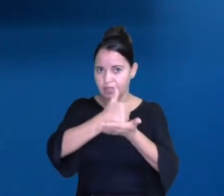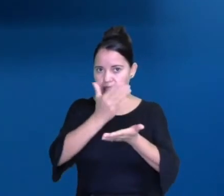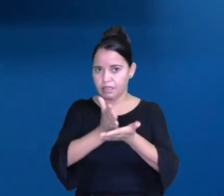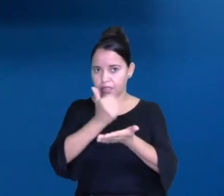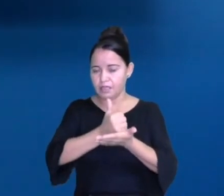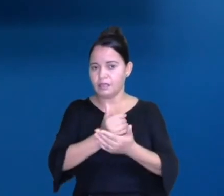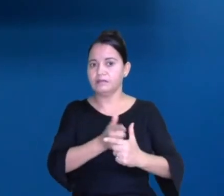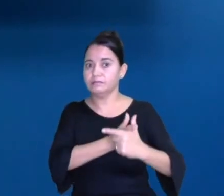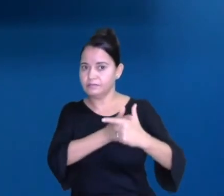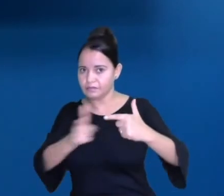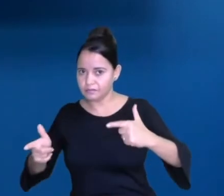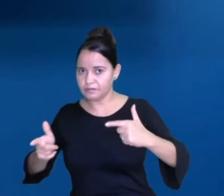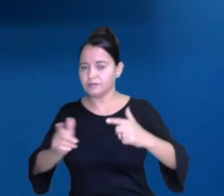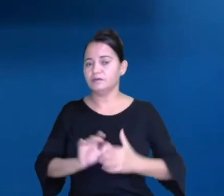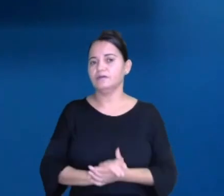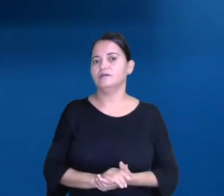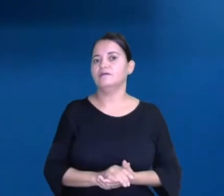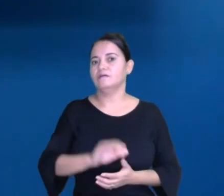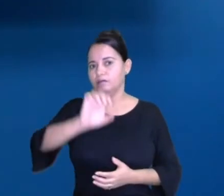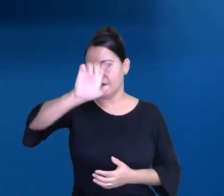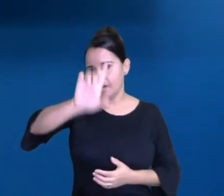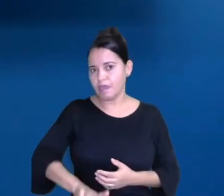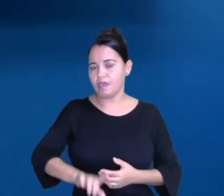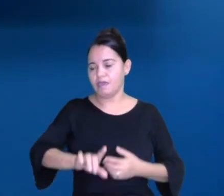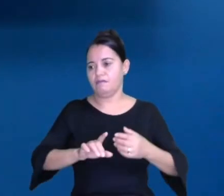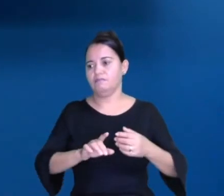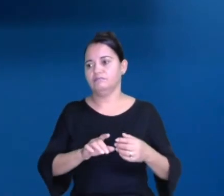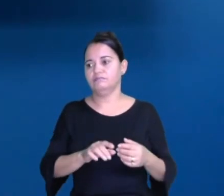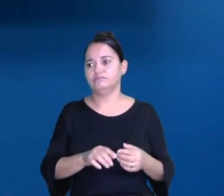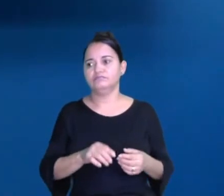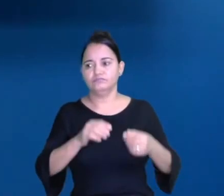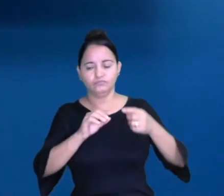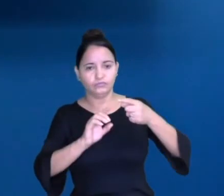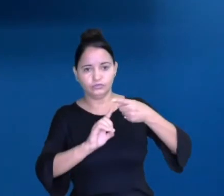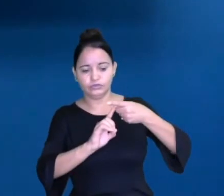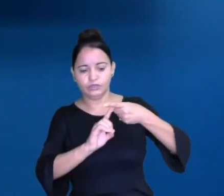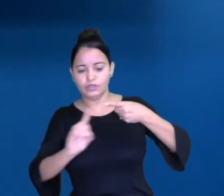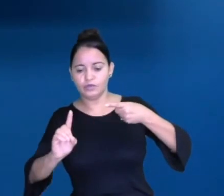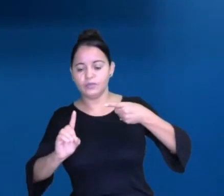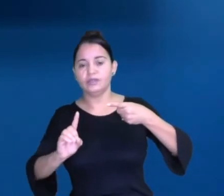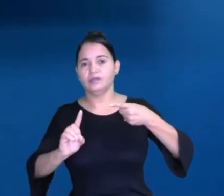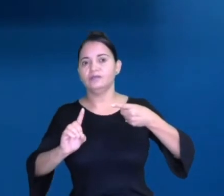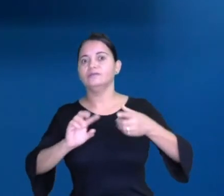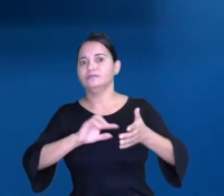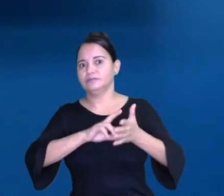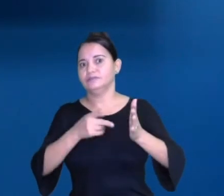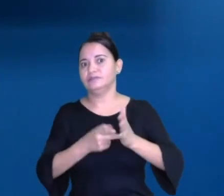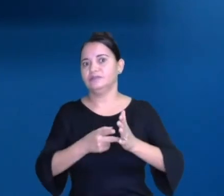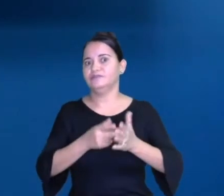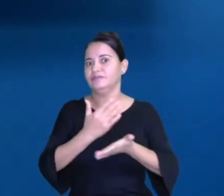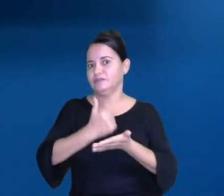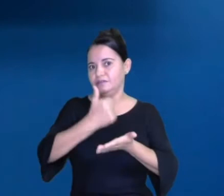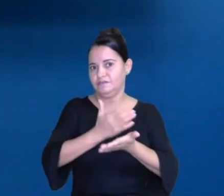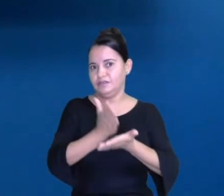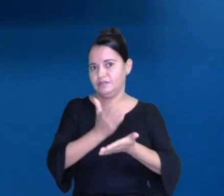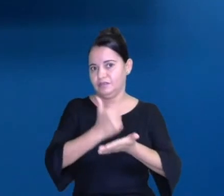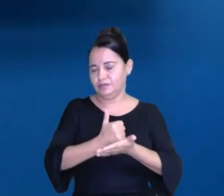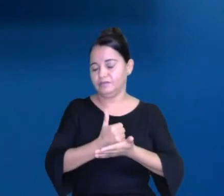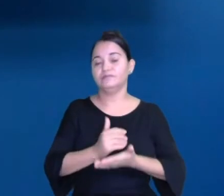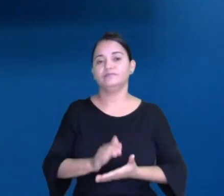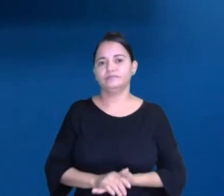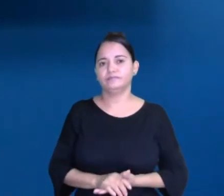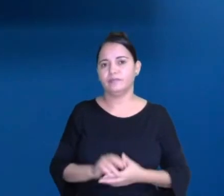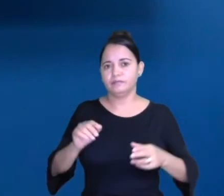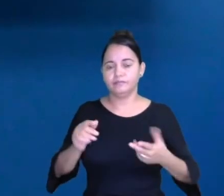o denominador é a quantidade de partes que o inteiro foi dividido. Tá? Lá a nossa pizza foi dividida em 8 partes.